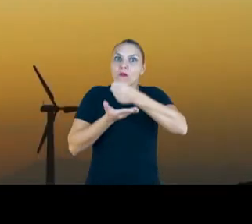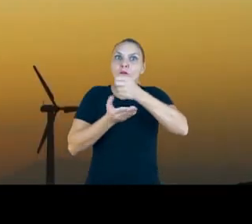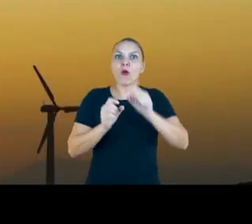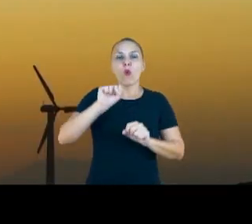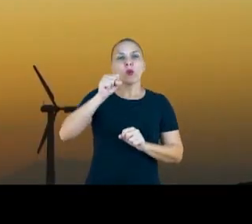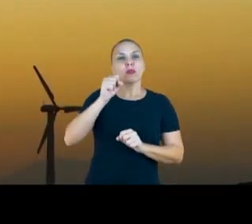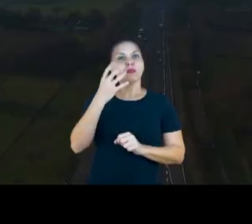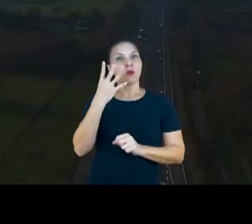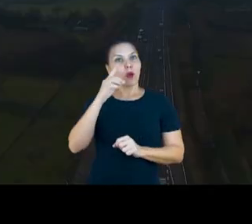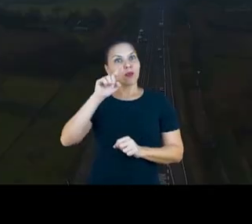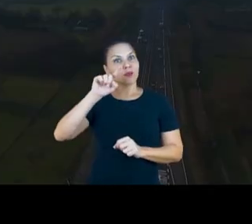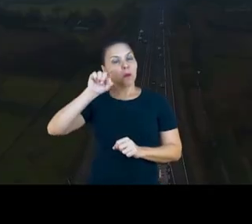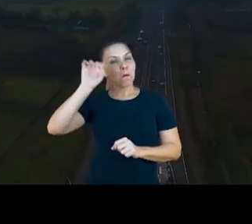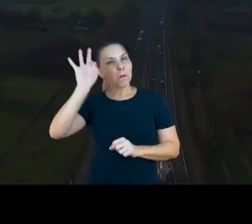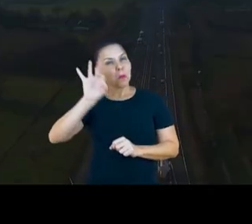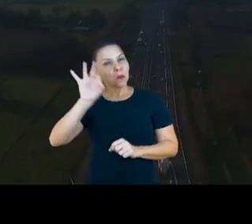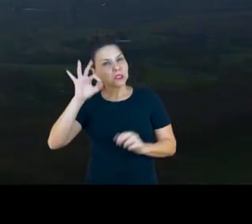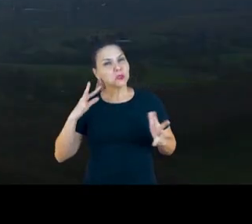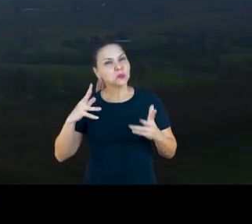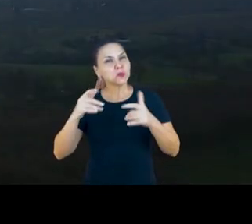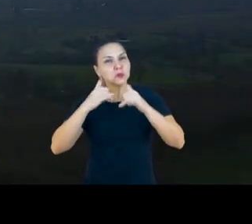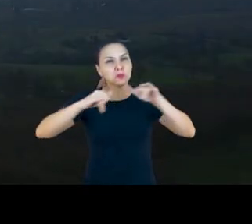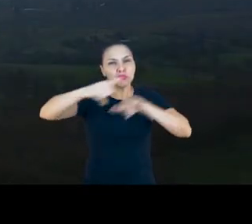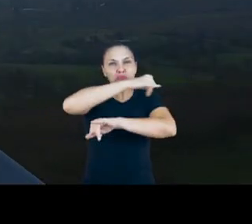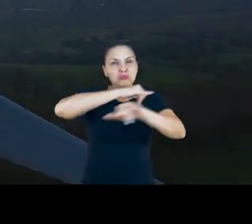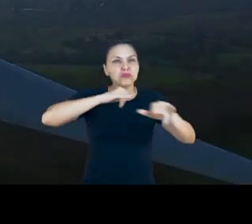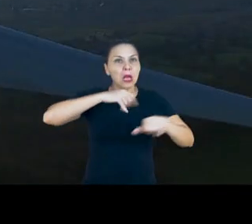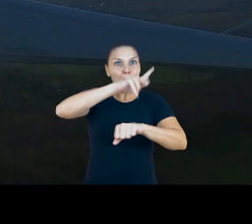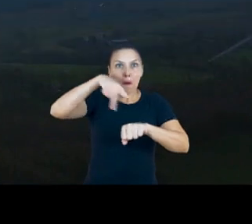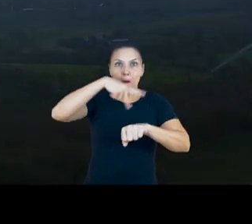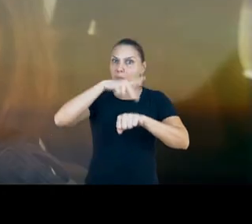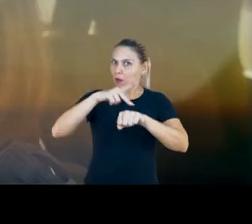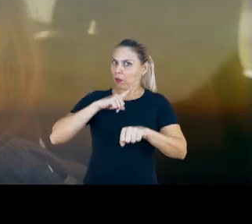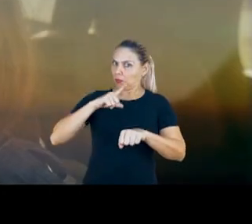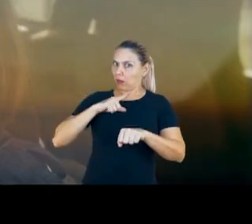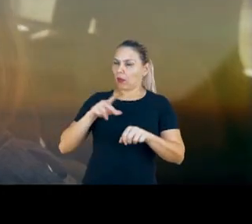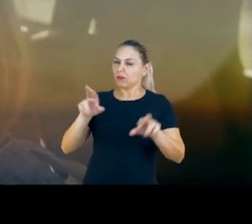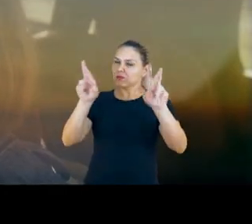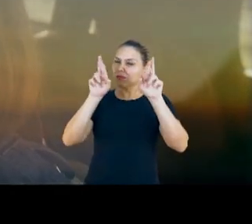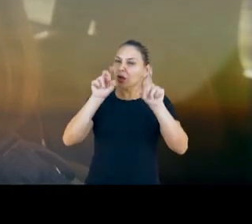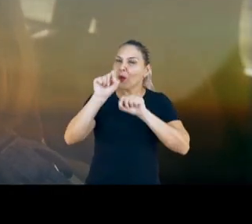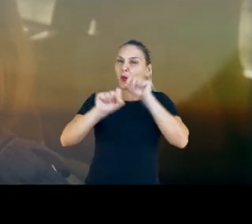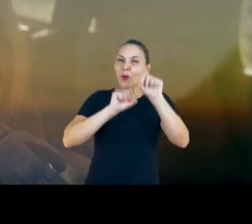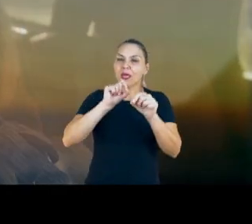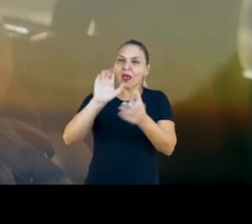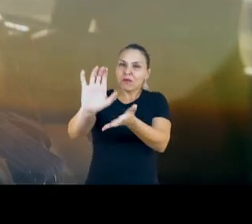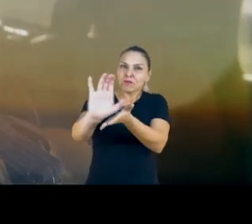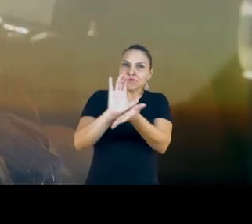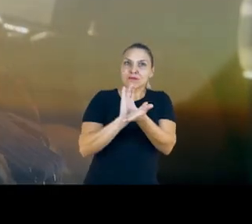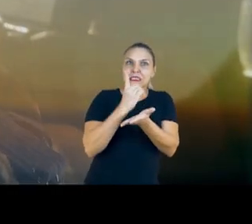representam 84% de toda a geração elétrica de todo o país. E ainda temos a expectativa de receber